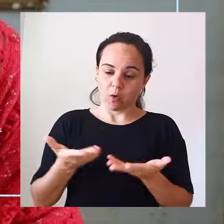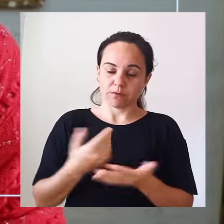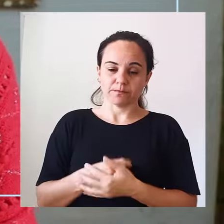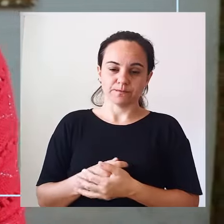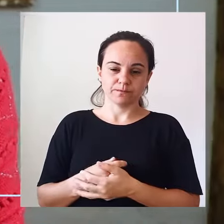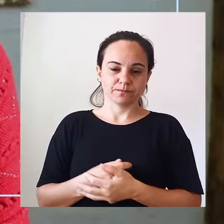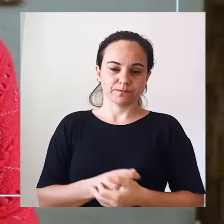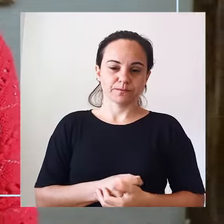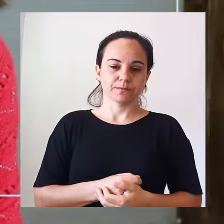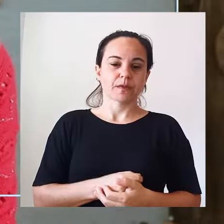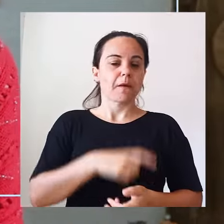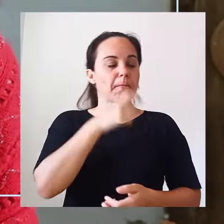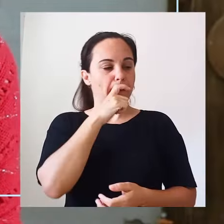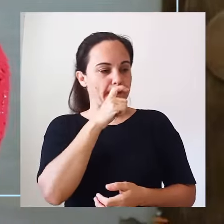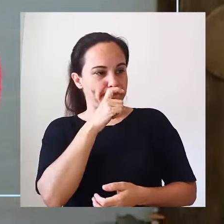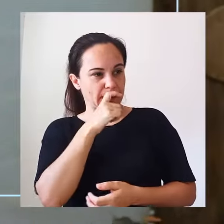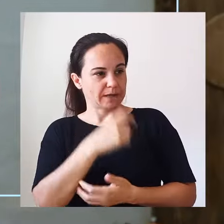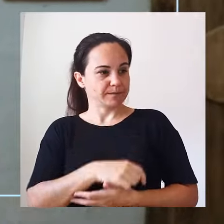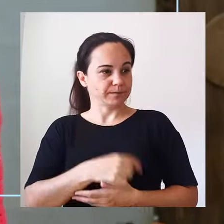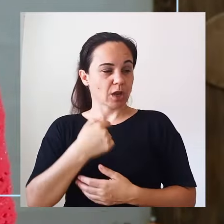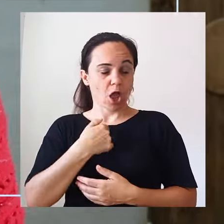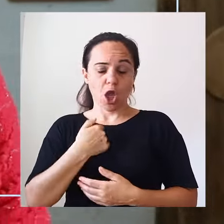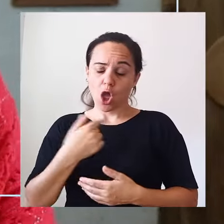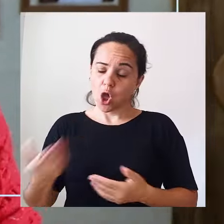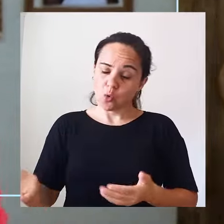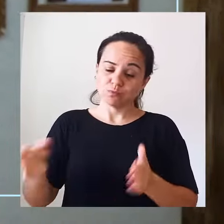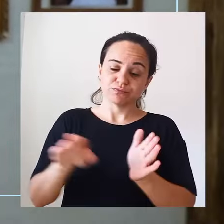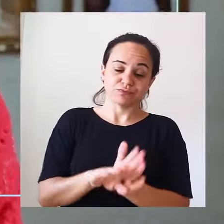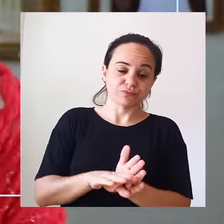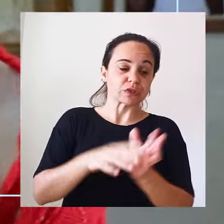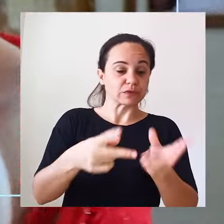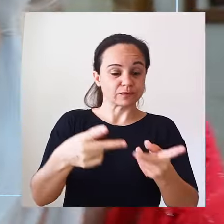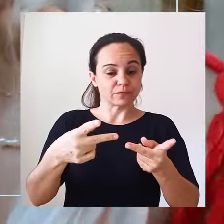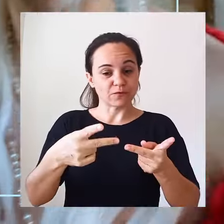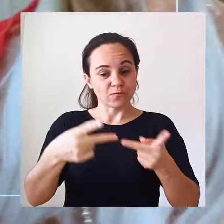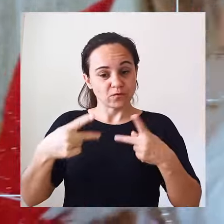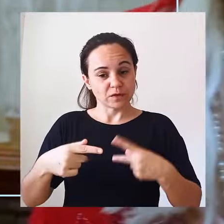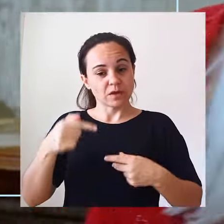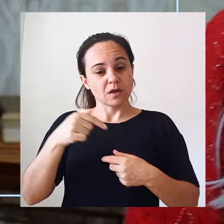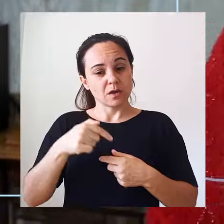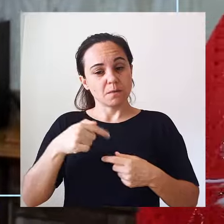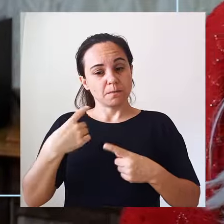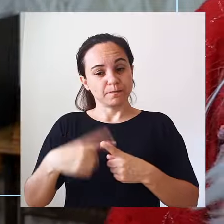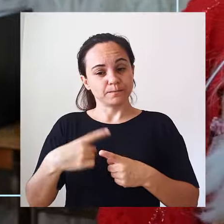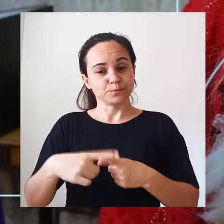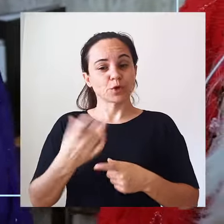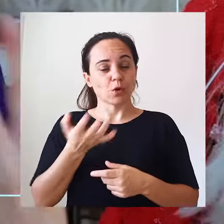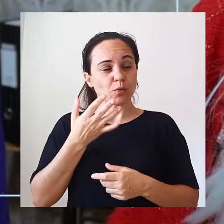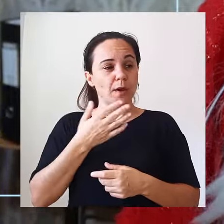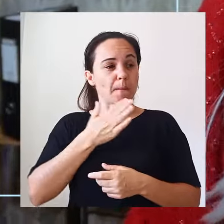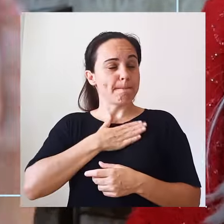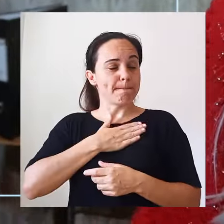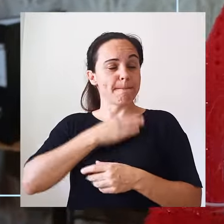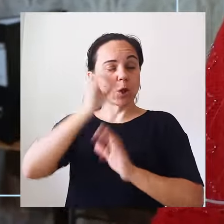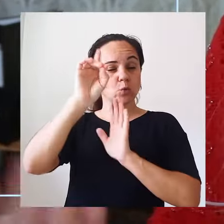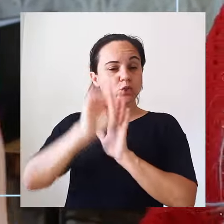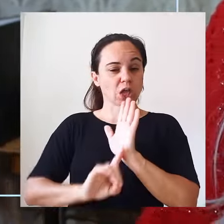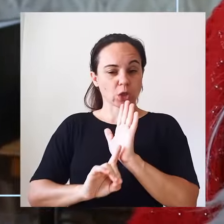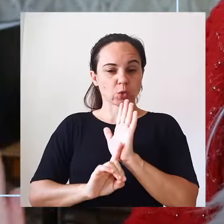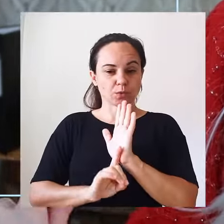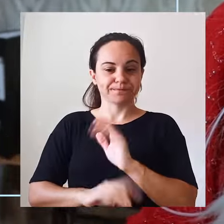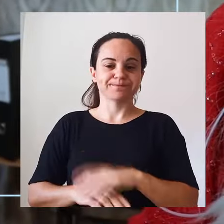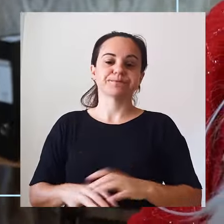Papai, vim aqui adquirir o que é meu de direito. Ah, pronto! Mais